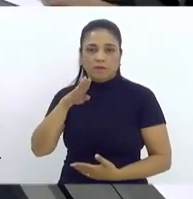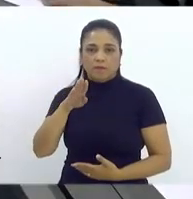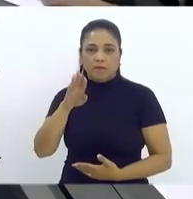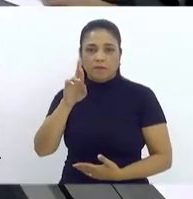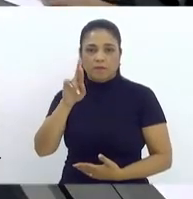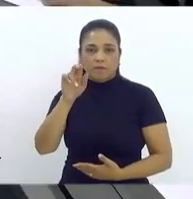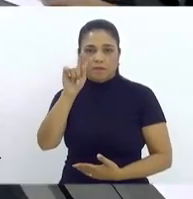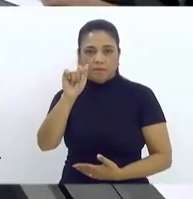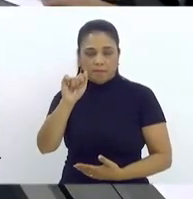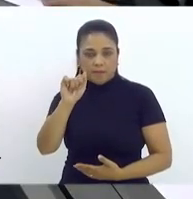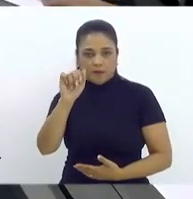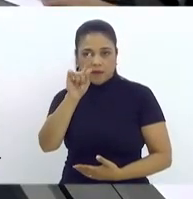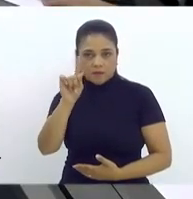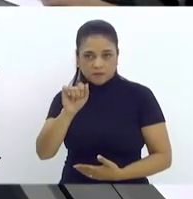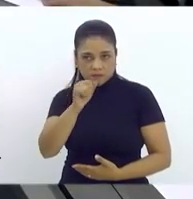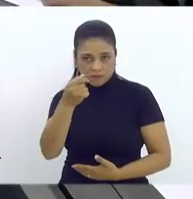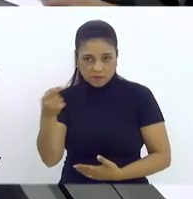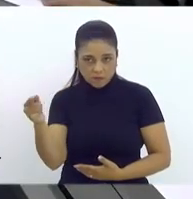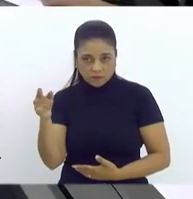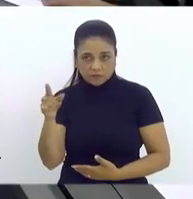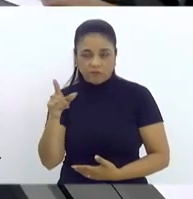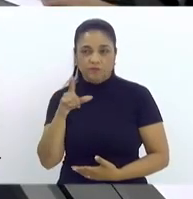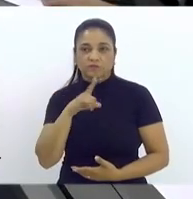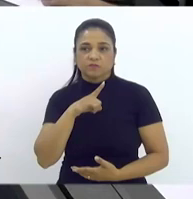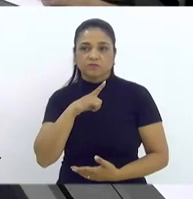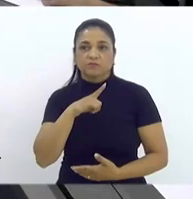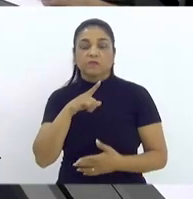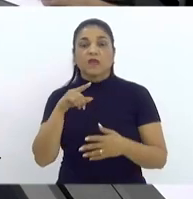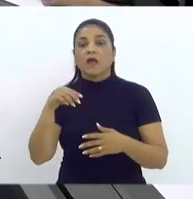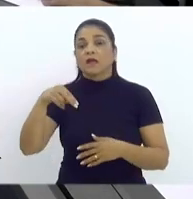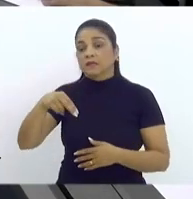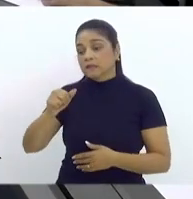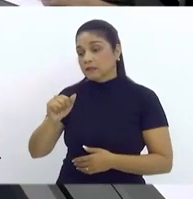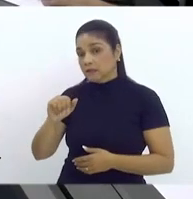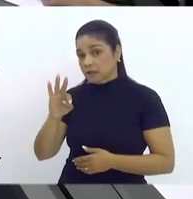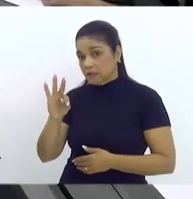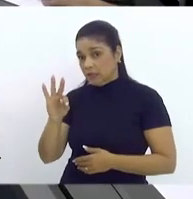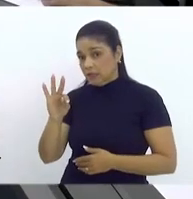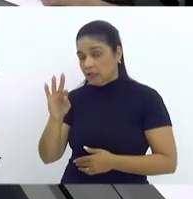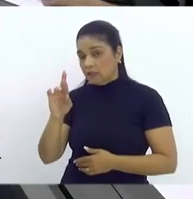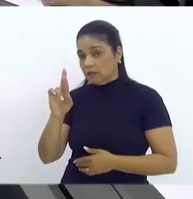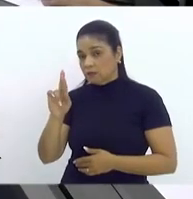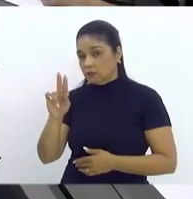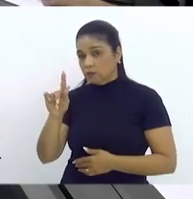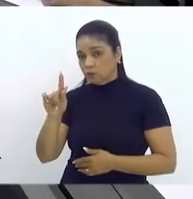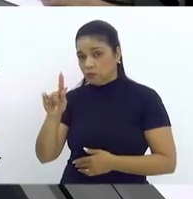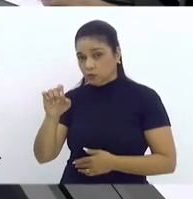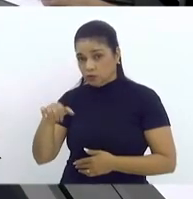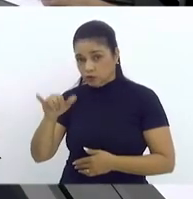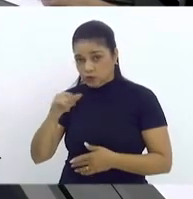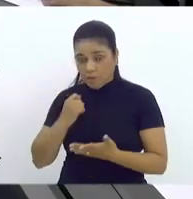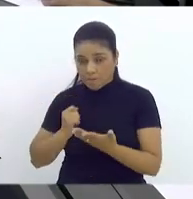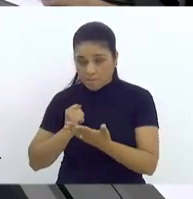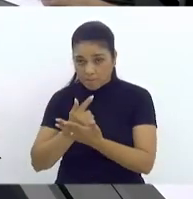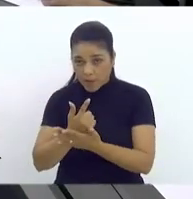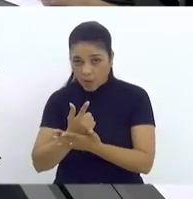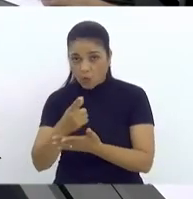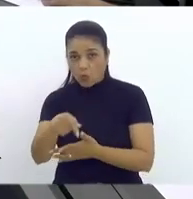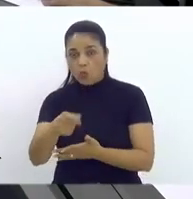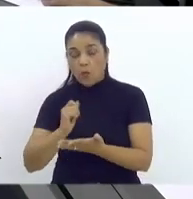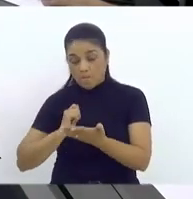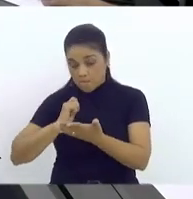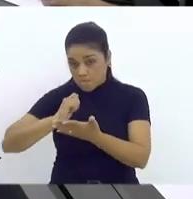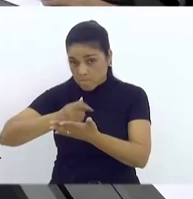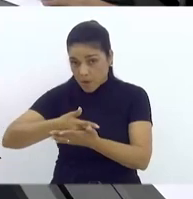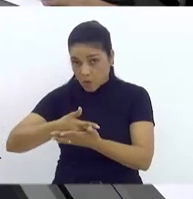Apenas 20%. Parei na 16, Brazão. Foi. A Natuz pagou mais de R$1 bilhão de dividendos aos acionistas, sendo a maior parcela